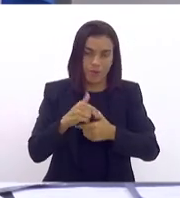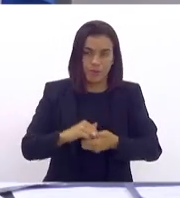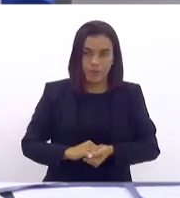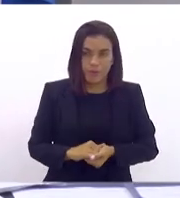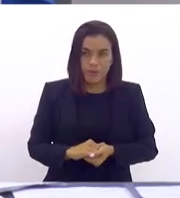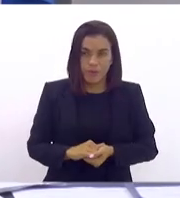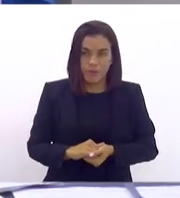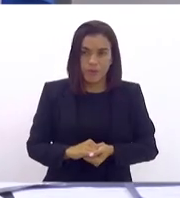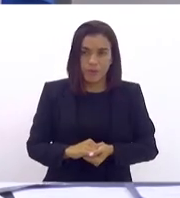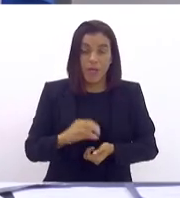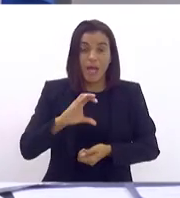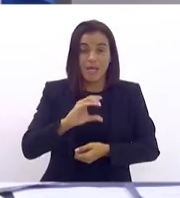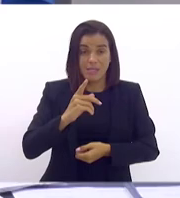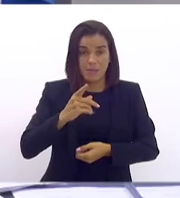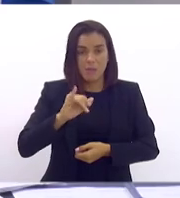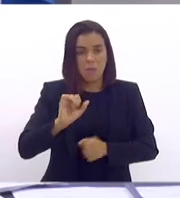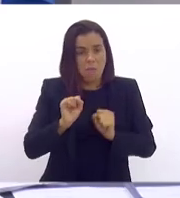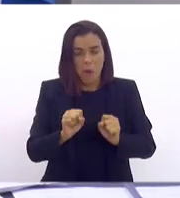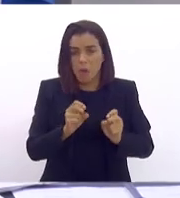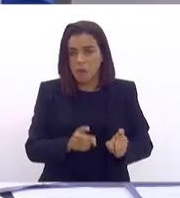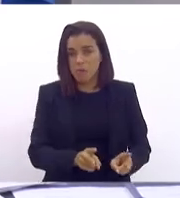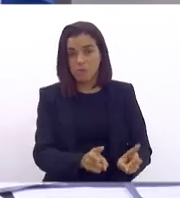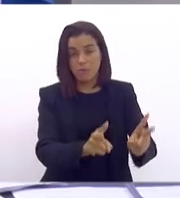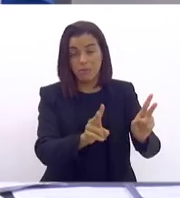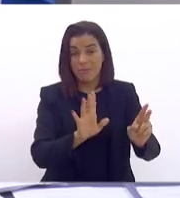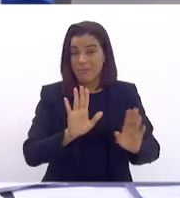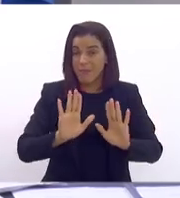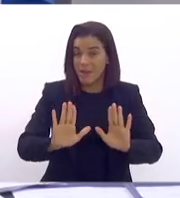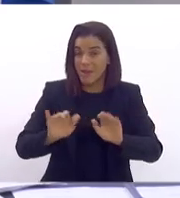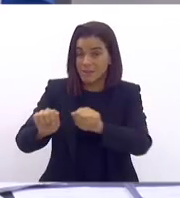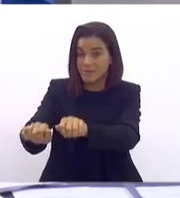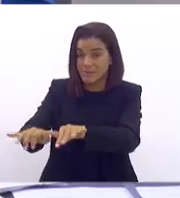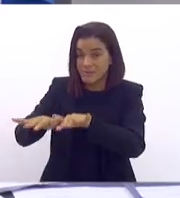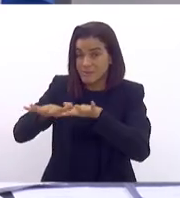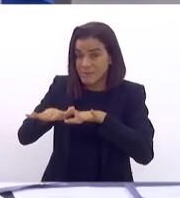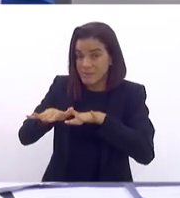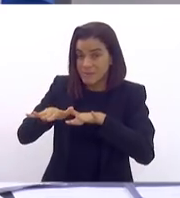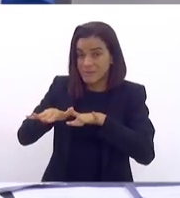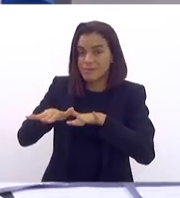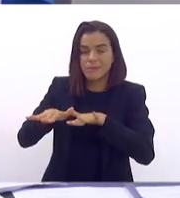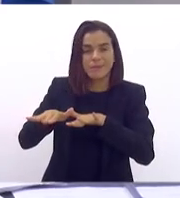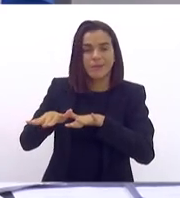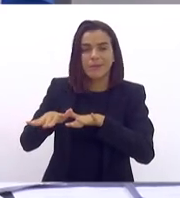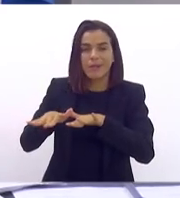e deva continuar. Mas plenário não teremos